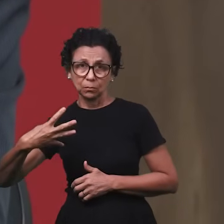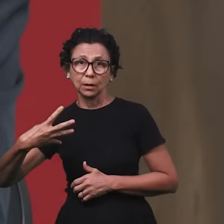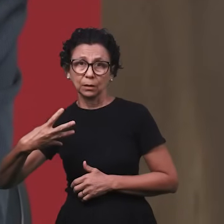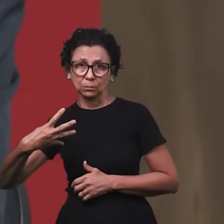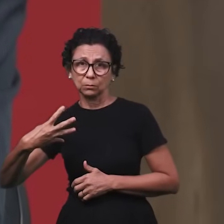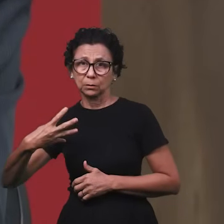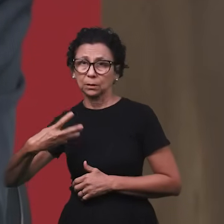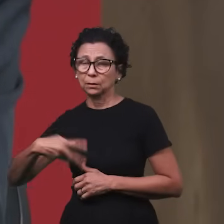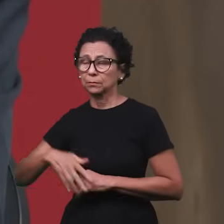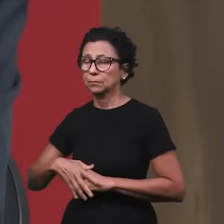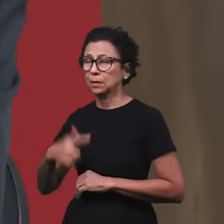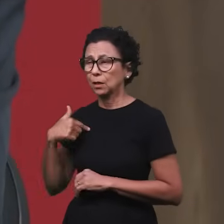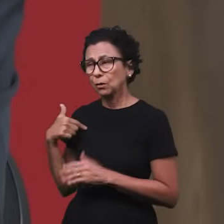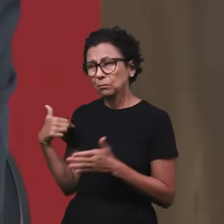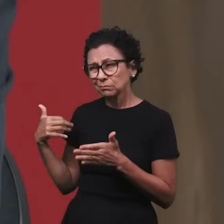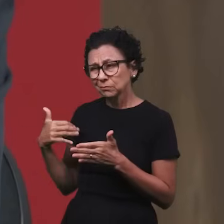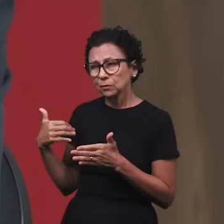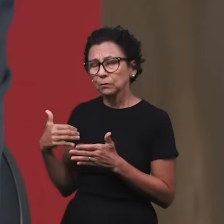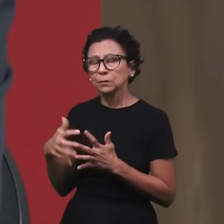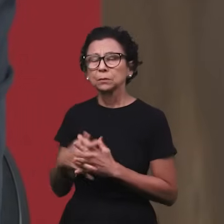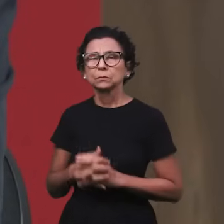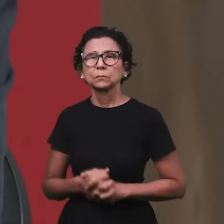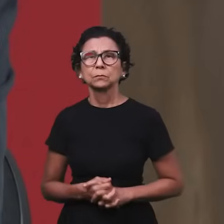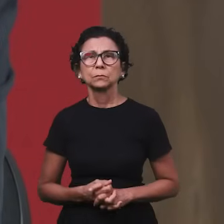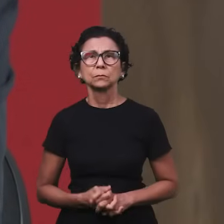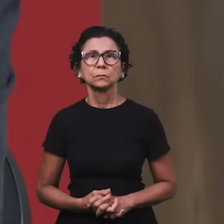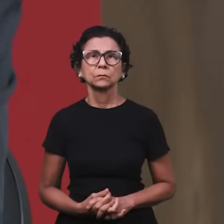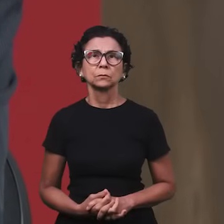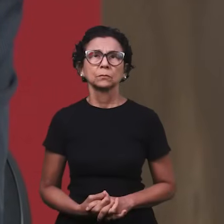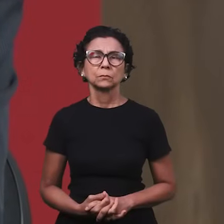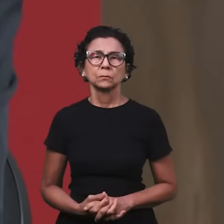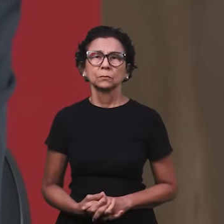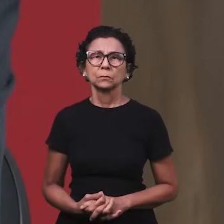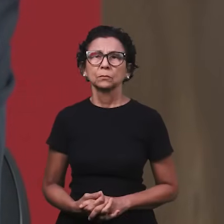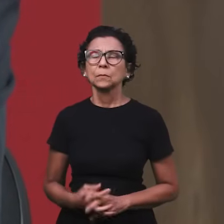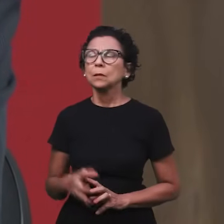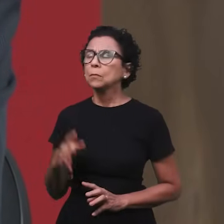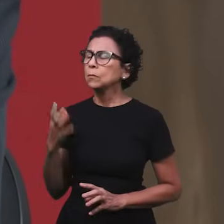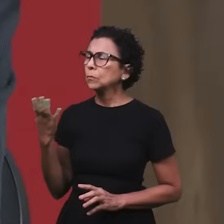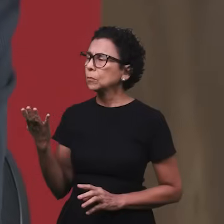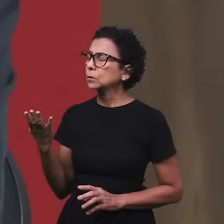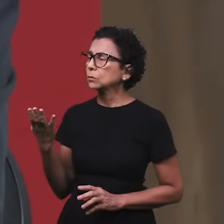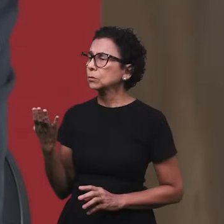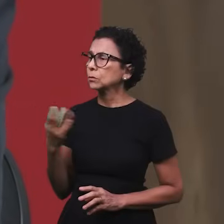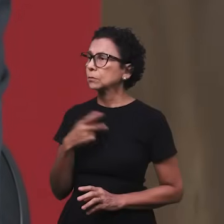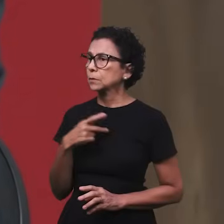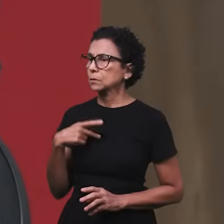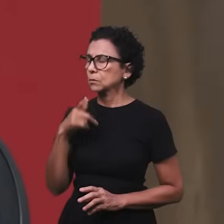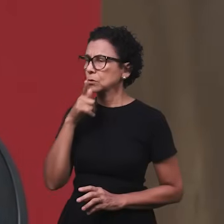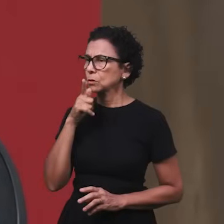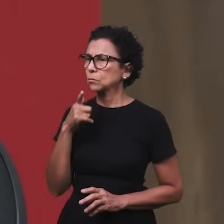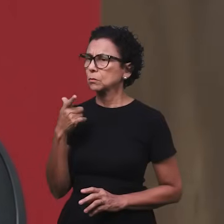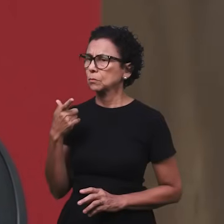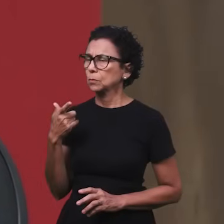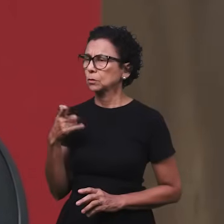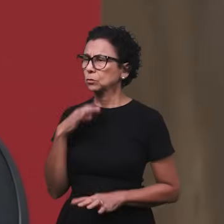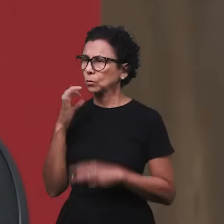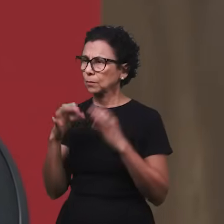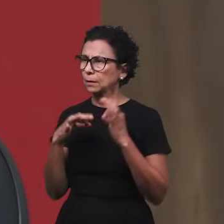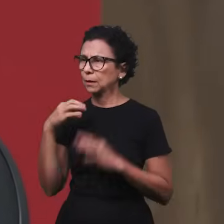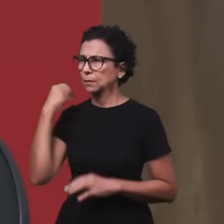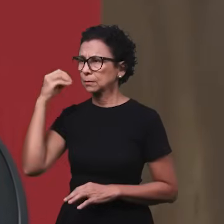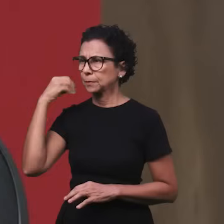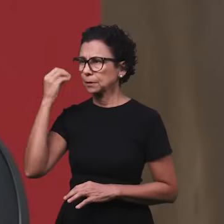Senhor, mas queria que o senhor trouxesse para nós algumas experiências, né? De pessoas, de servos hoje que tiveram experiência de